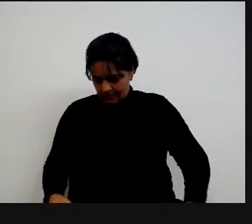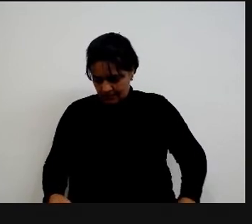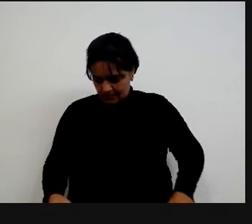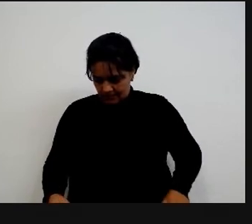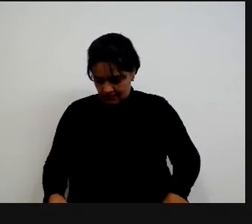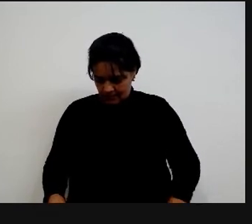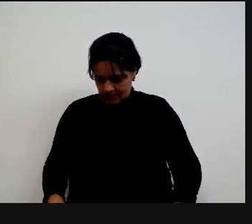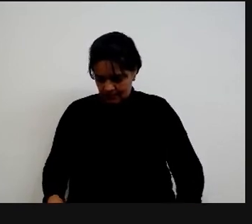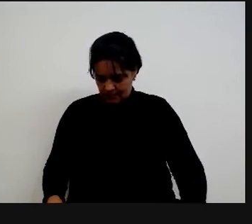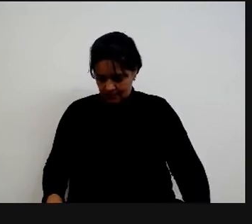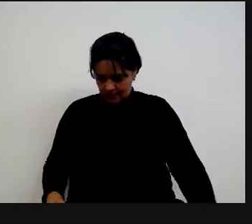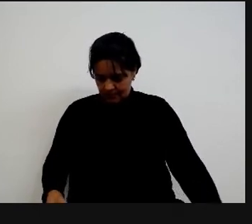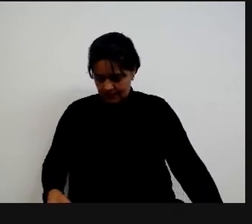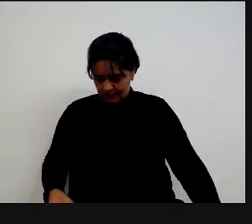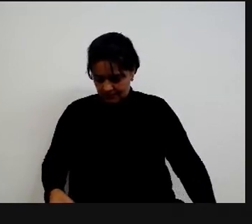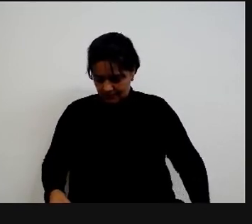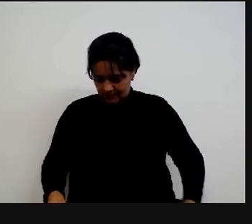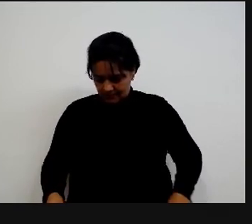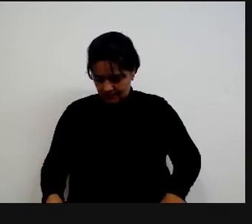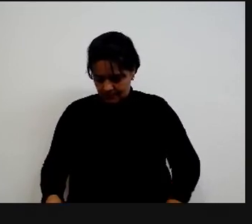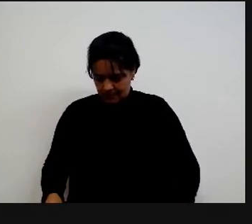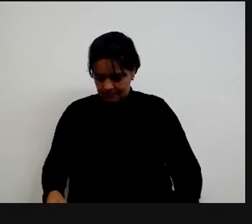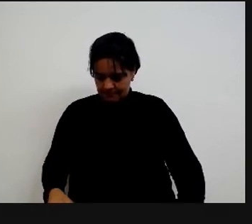falando da provocação aqui do Paulo,